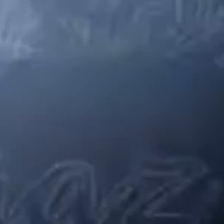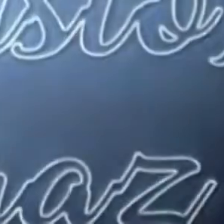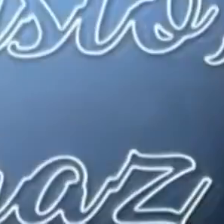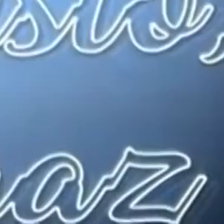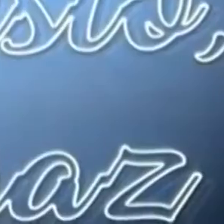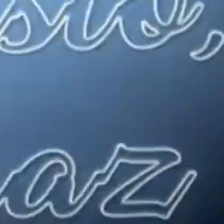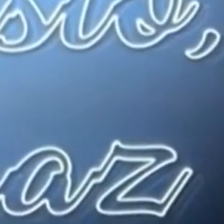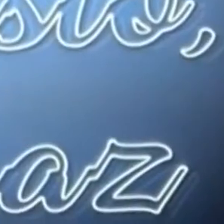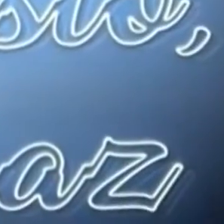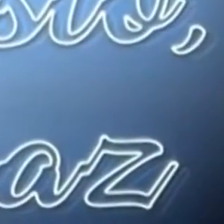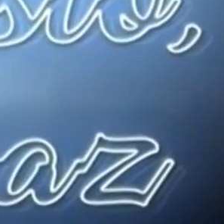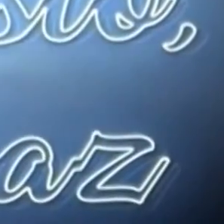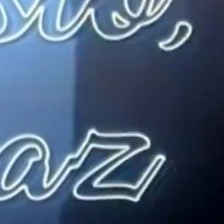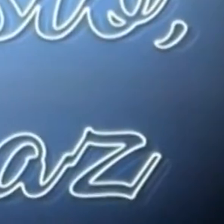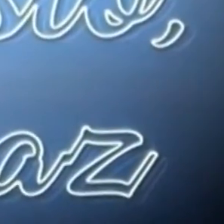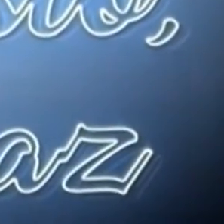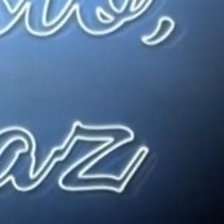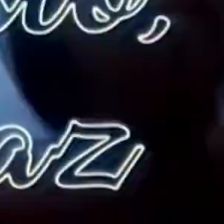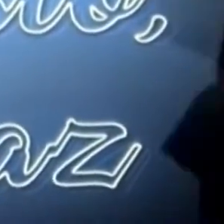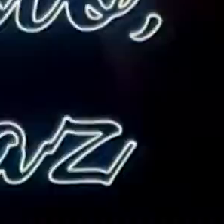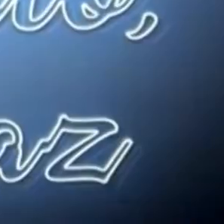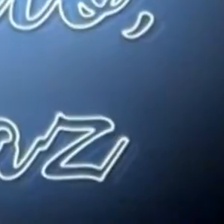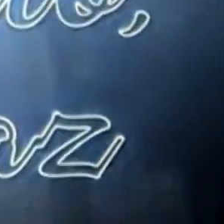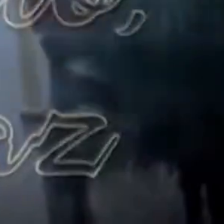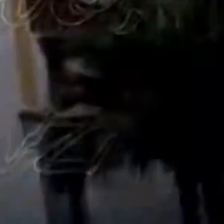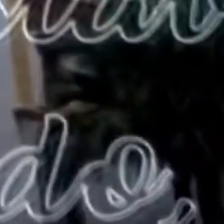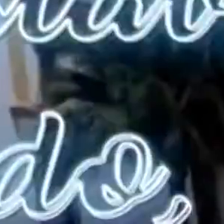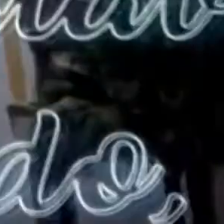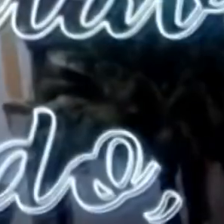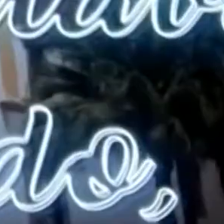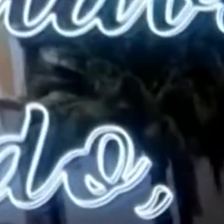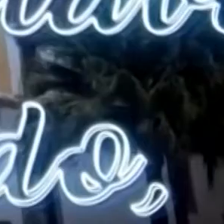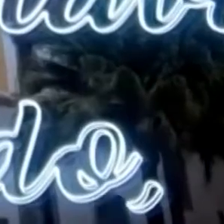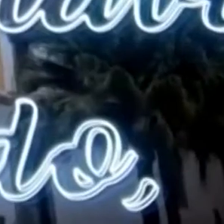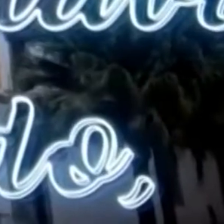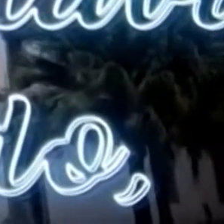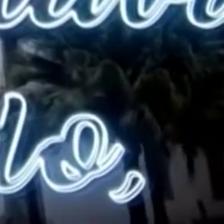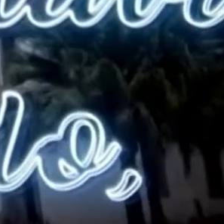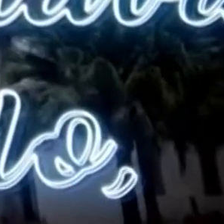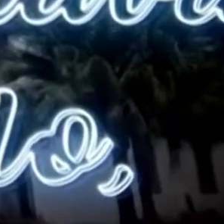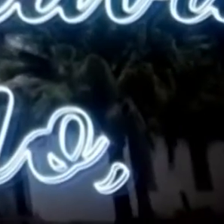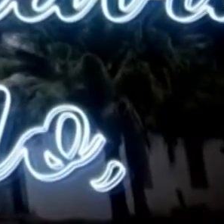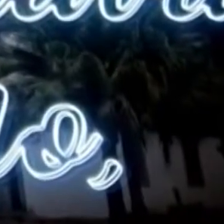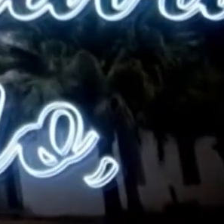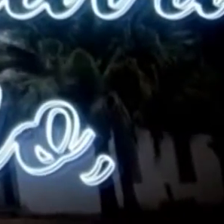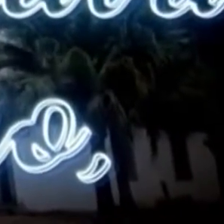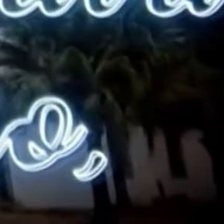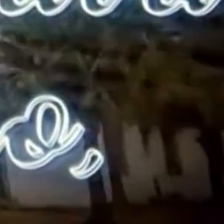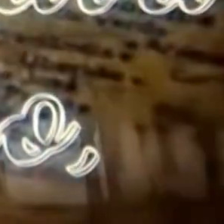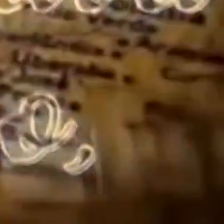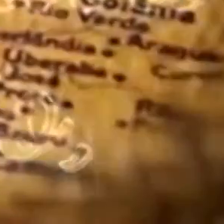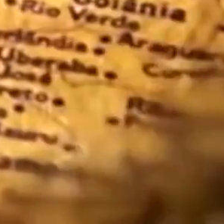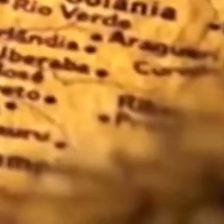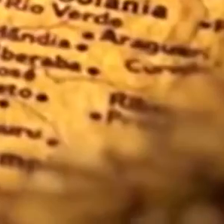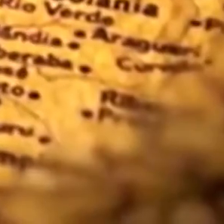em nome de Cristo, que a vida nos traz, no que estava